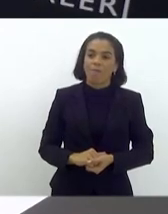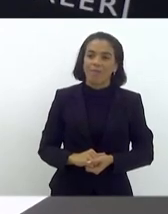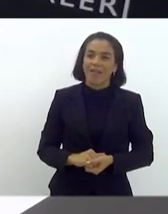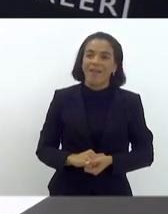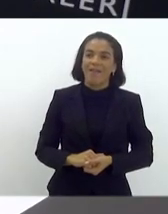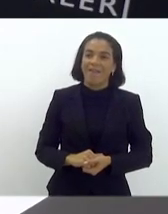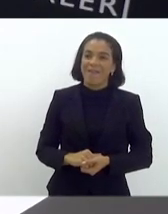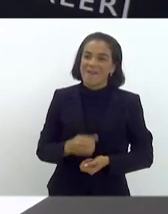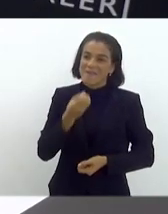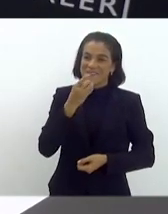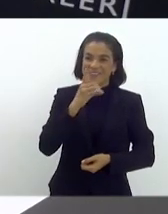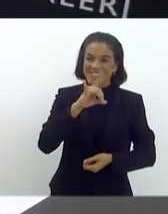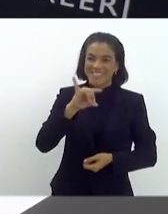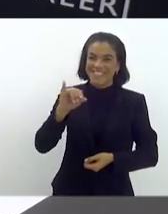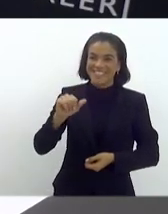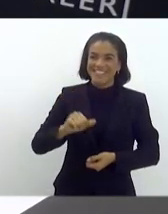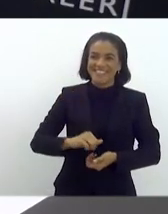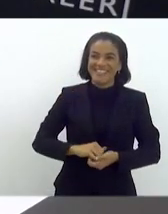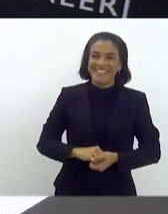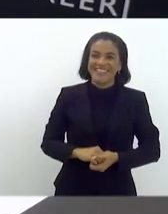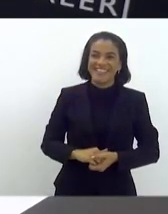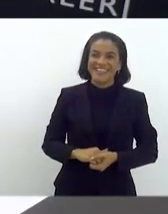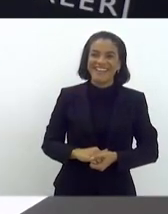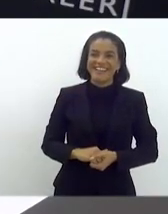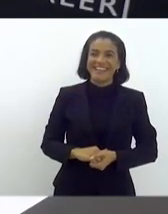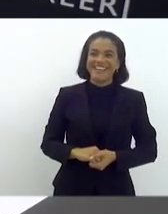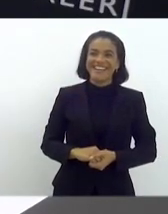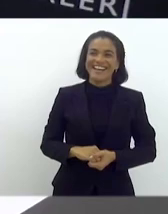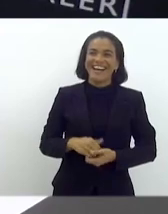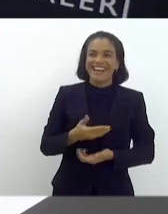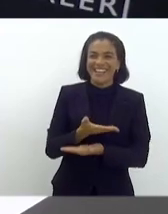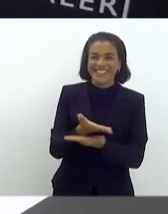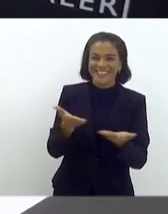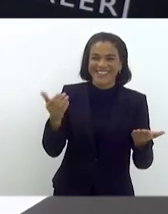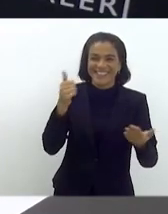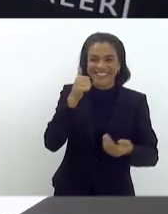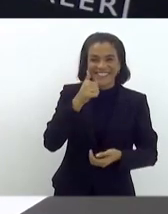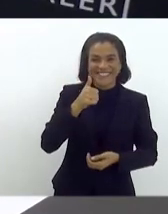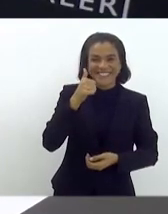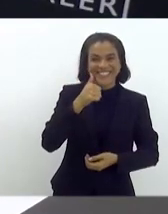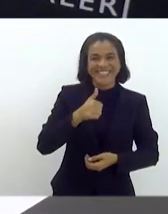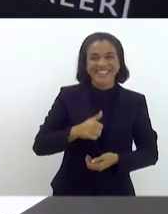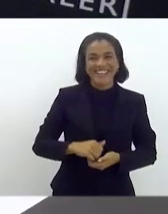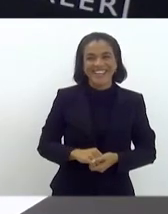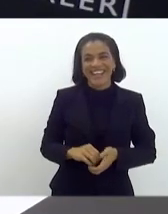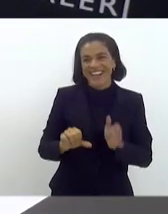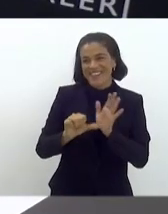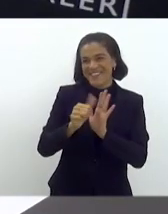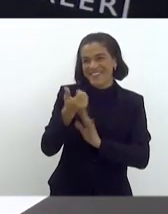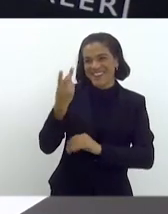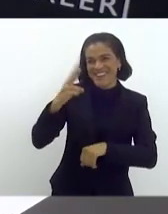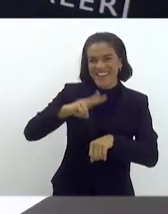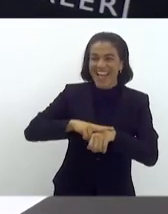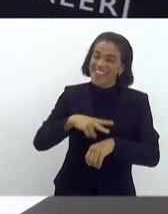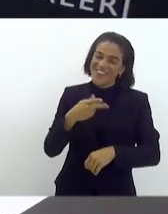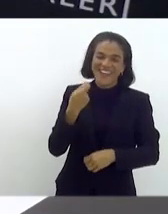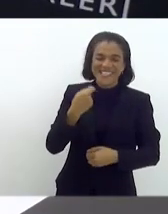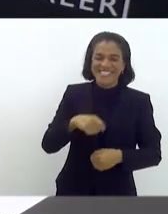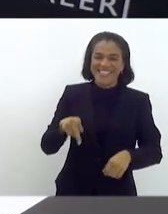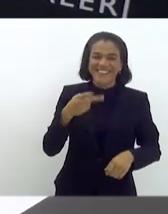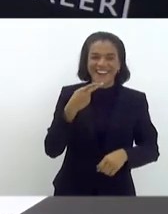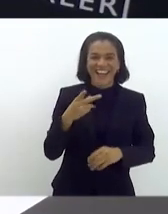Bom dia todas primeira vez a gente não precisa dizer a